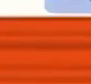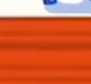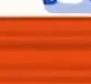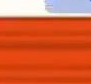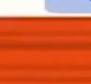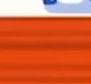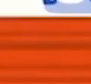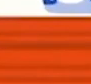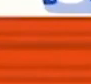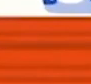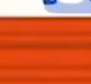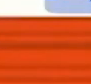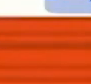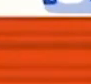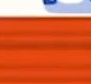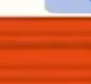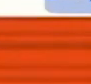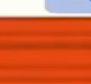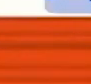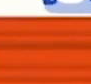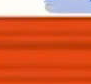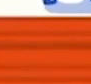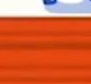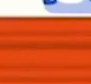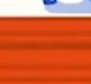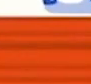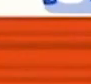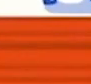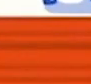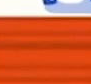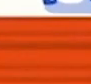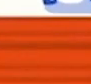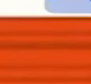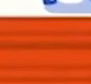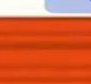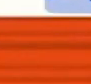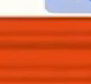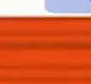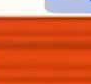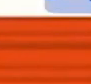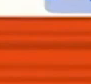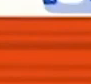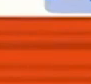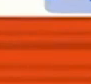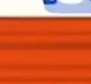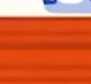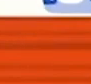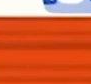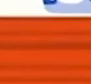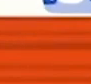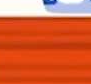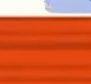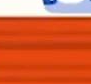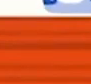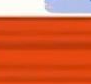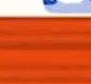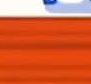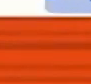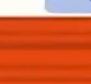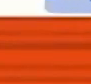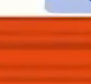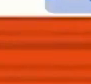xiu. Bi, bi, bi, bi. Bi, bi, bi, bi. Bi, bi, bi, bi, bi, bi, bi, bi, bi, bi,